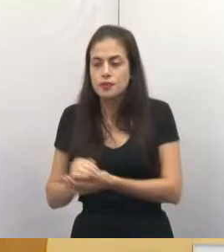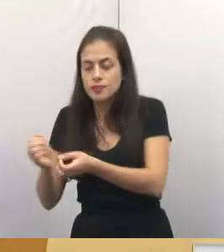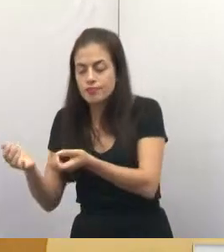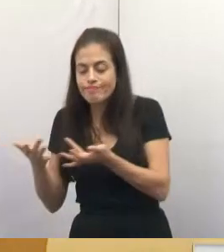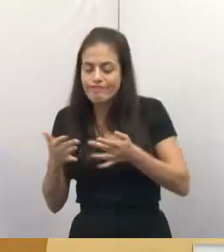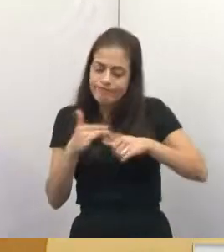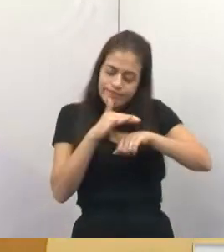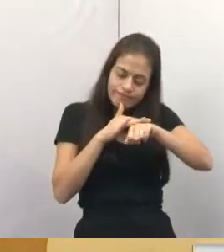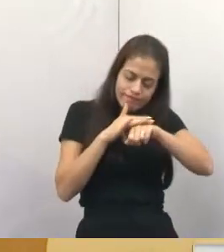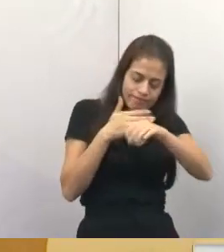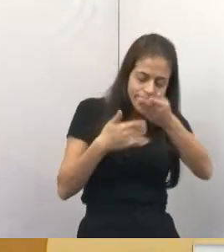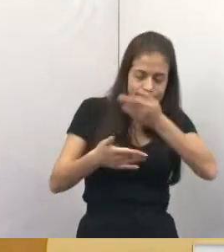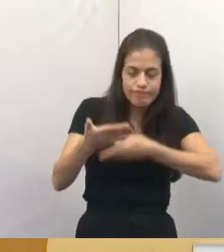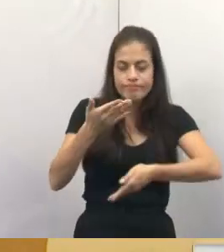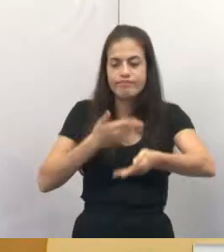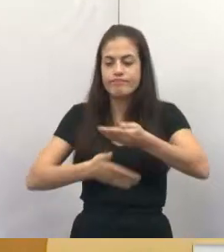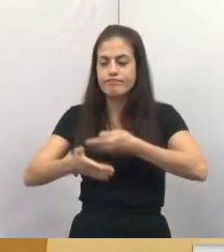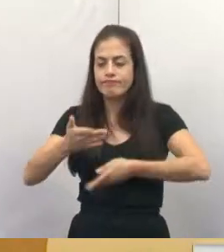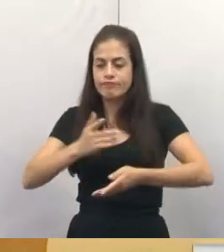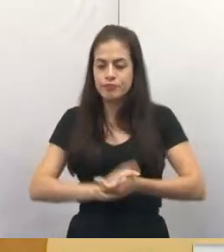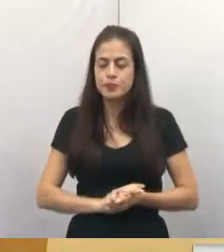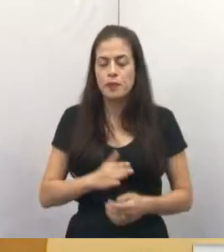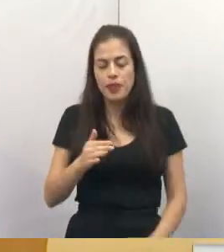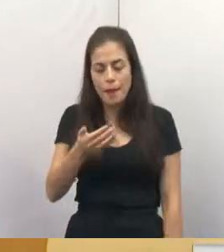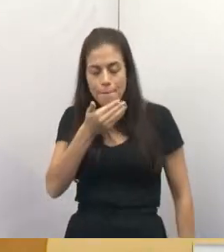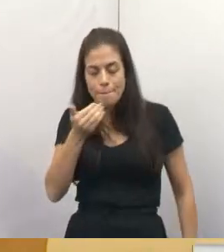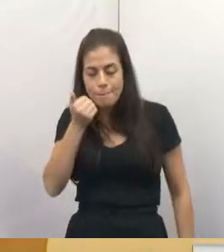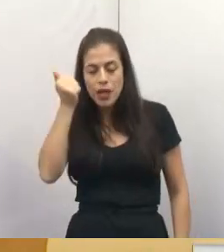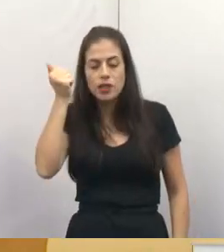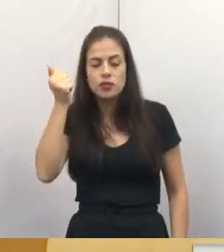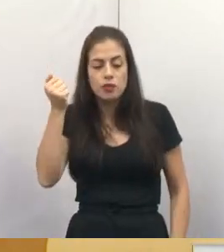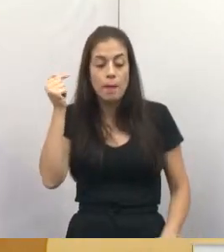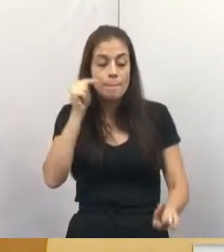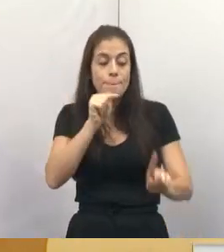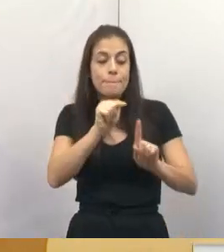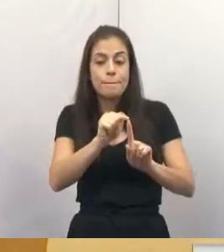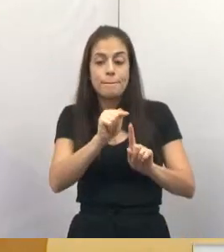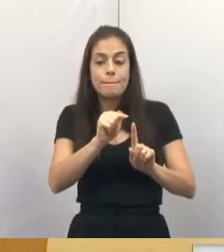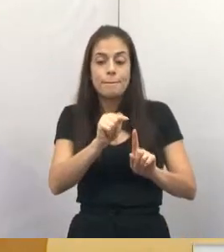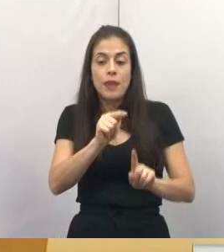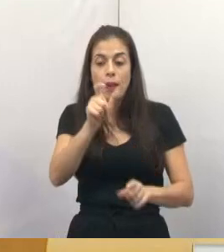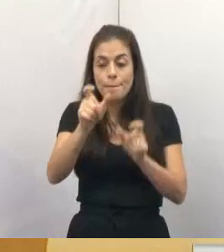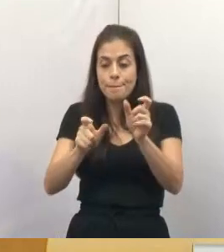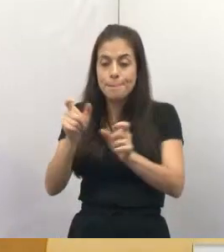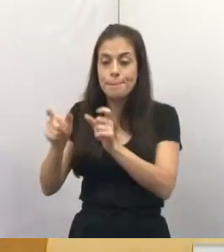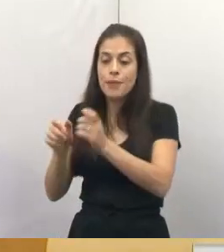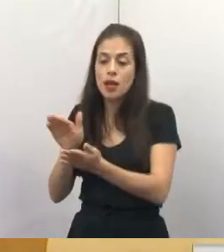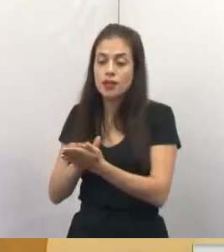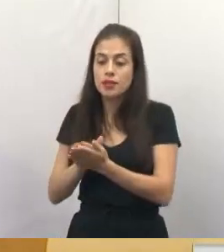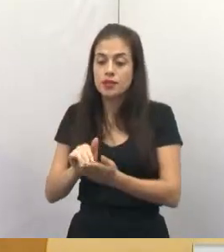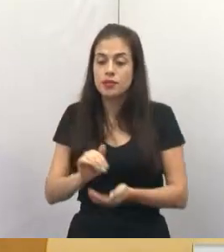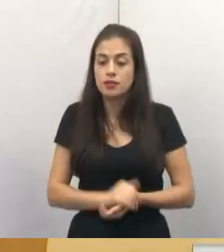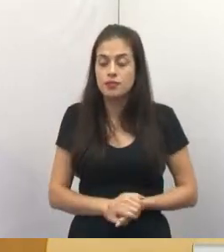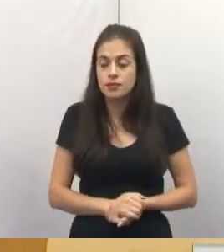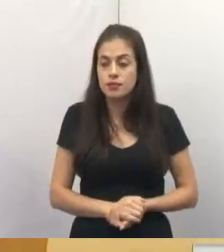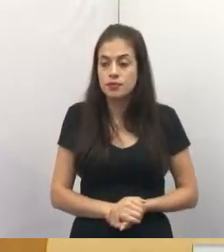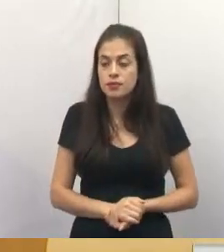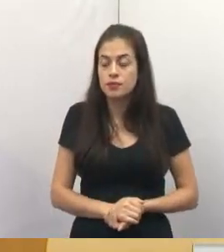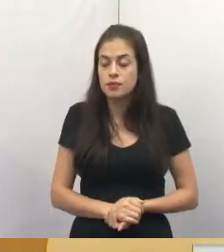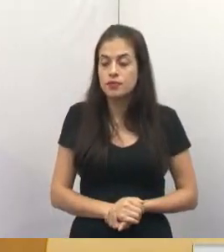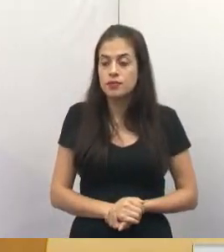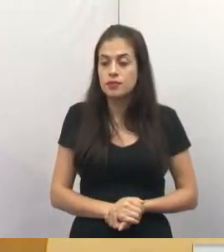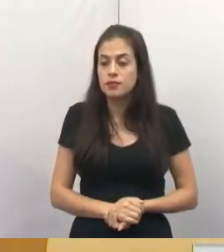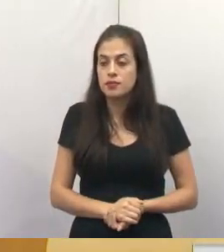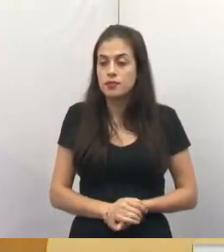a gente tentando aí buscar sempre um melhor resultado para o munícipe da nossa cidade. E não quero deixar, acabei no começo